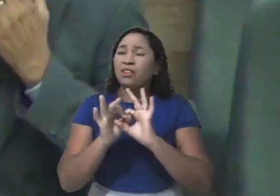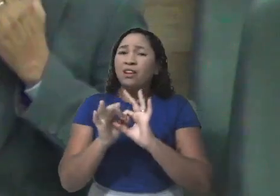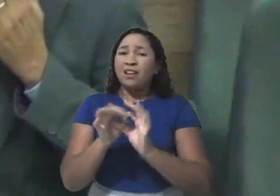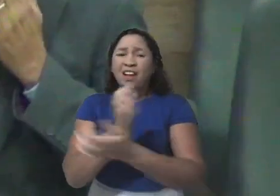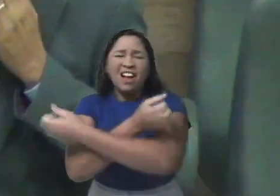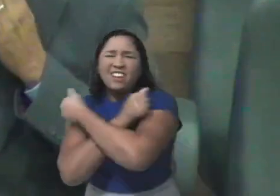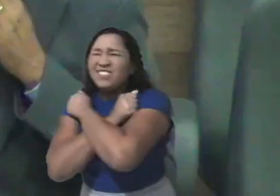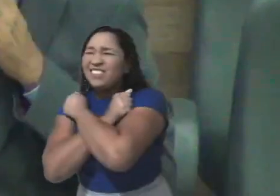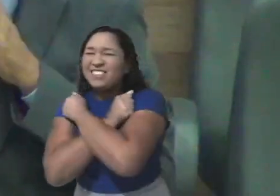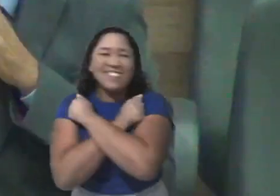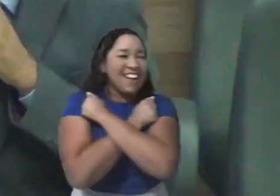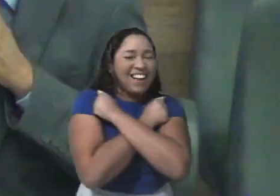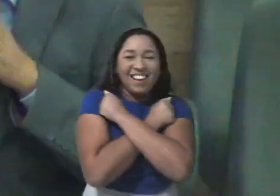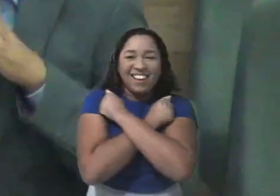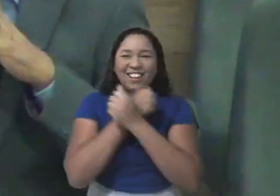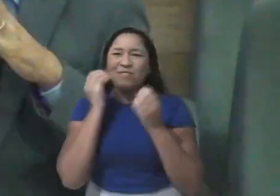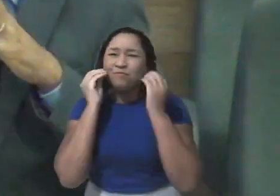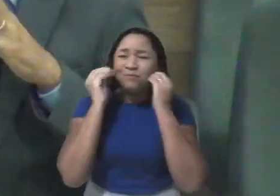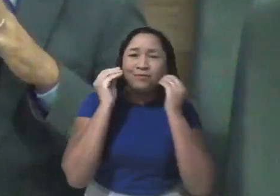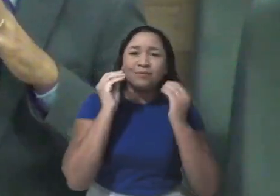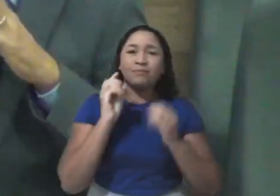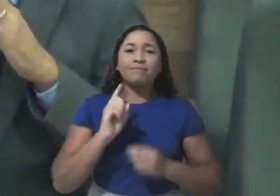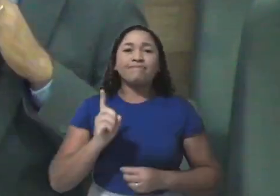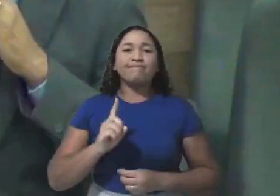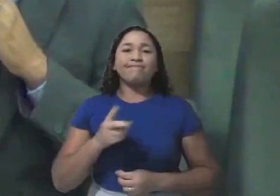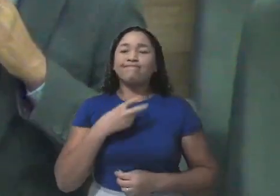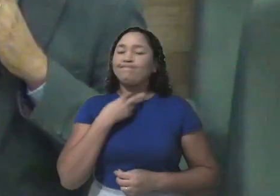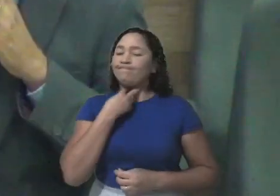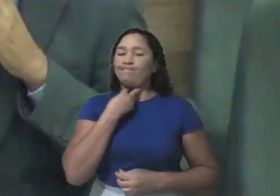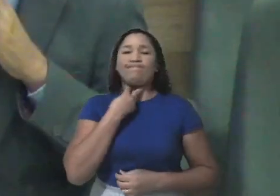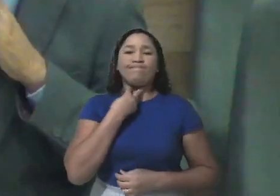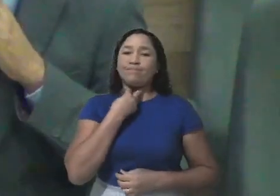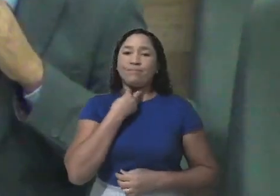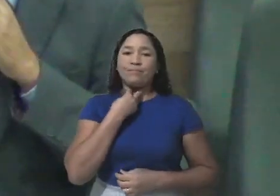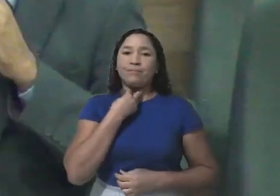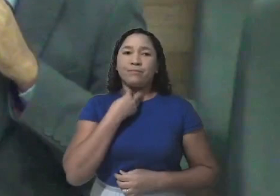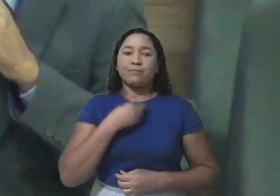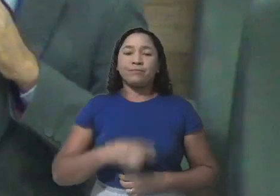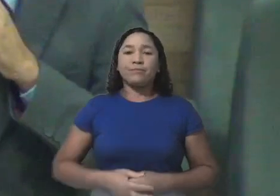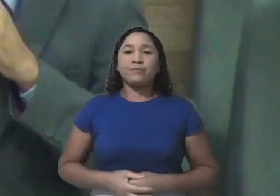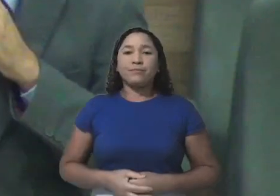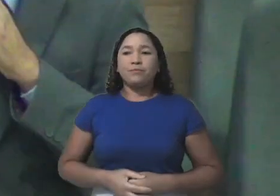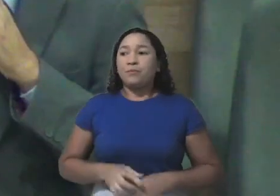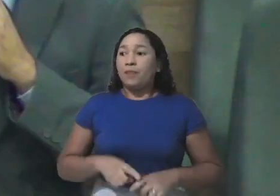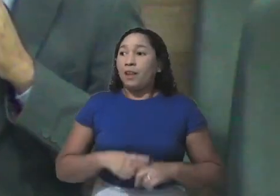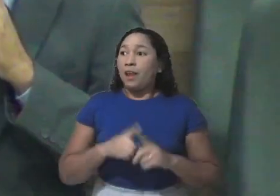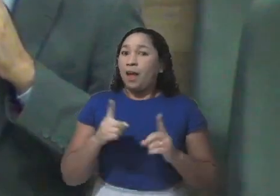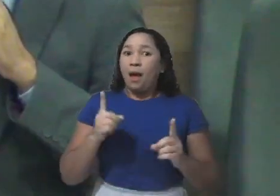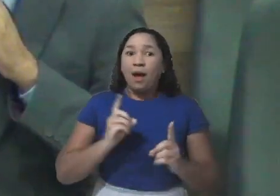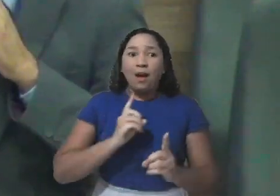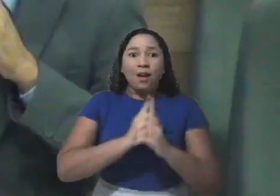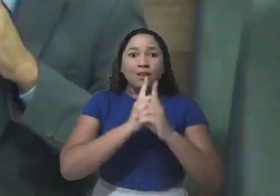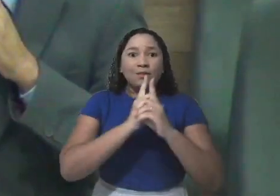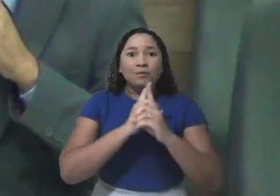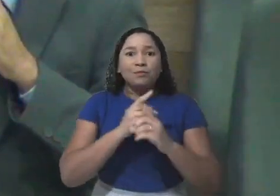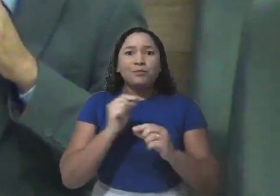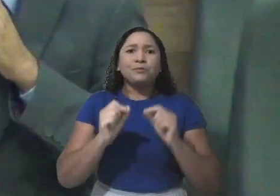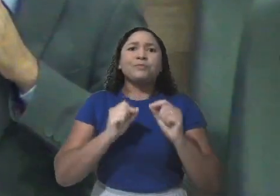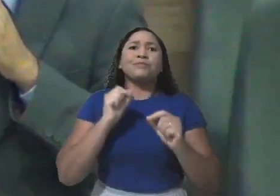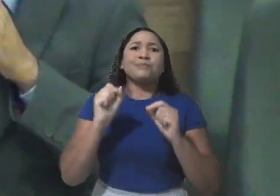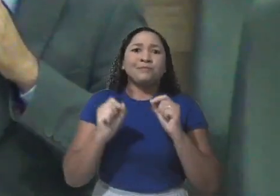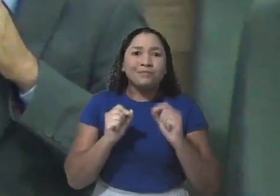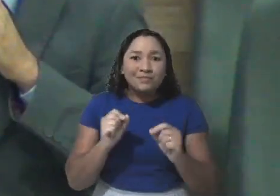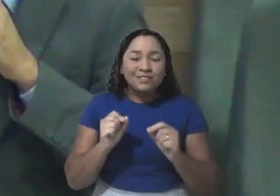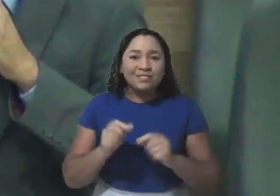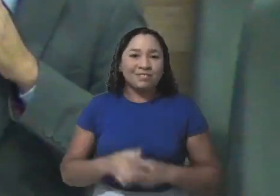nós descobrimos uma nova ferramenta, as transmissões online. São uma bênção de Deus ou não são?